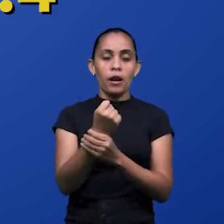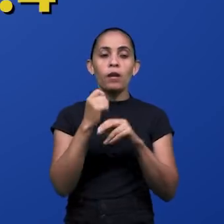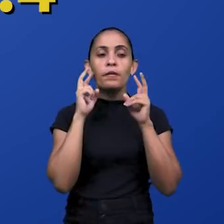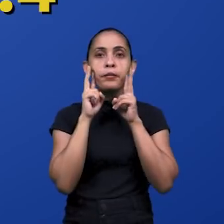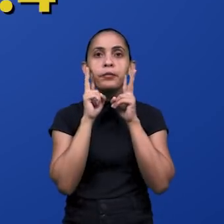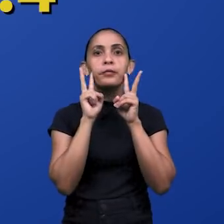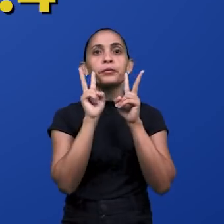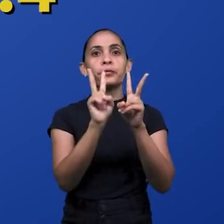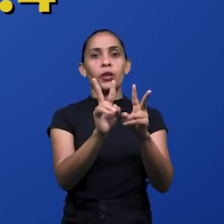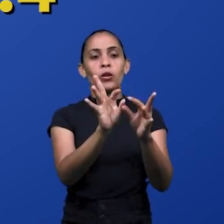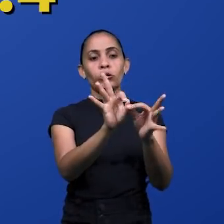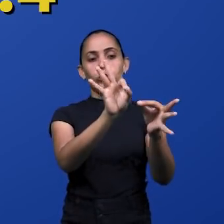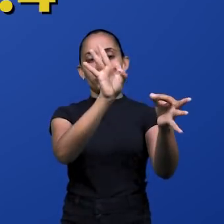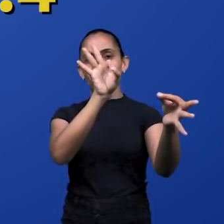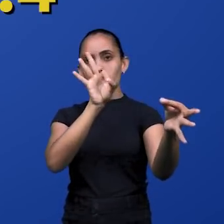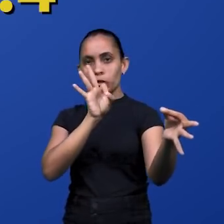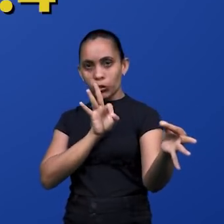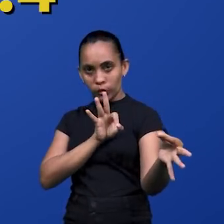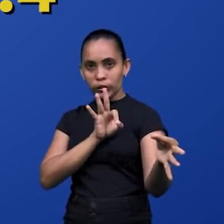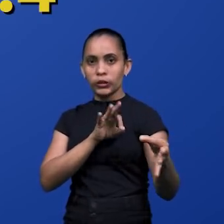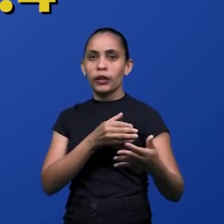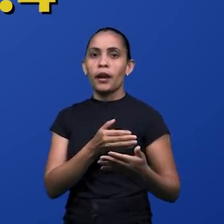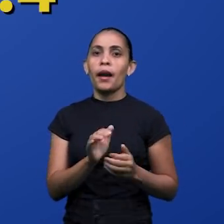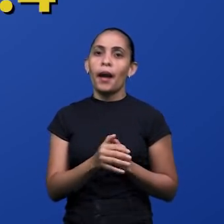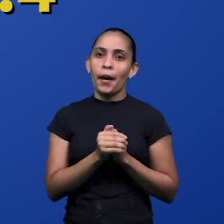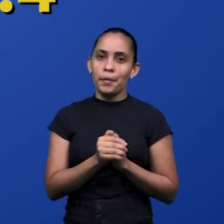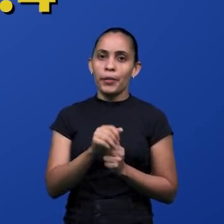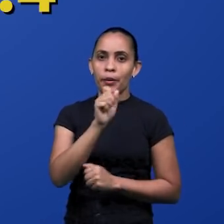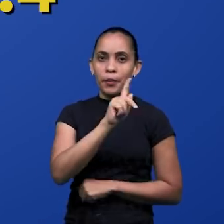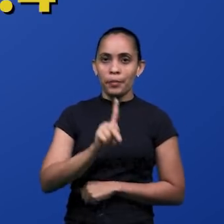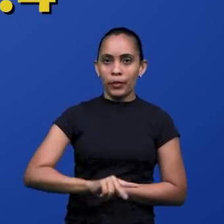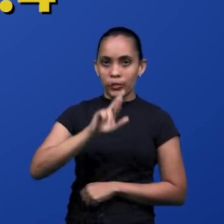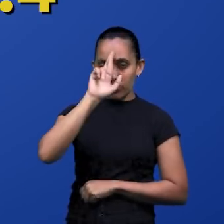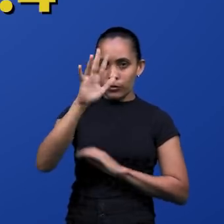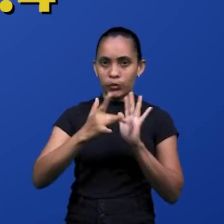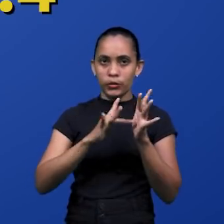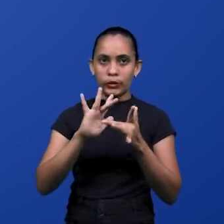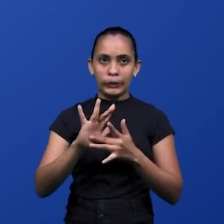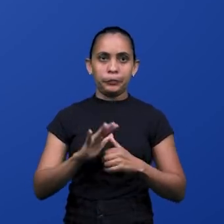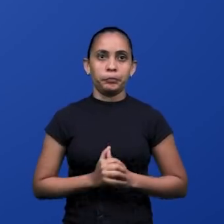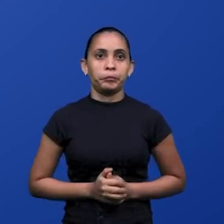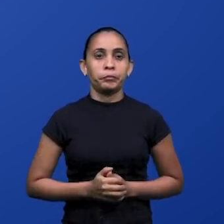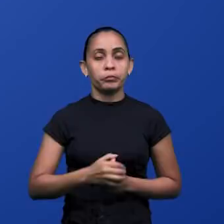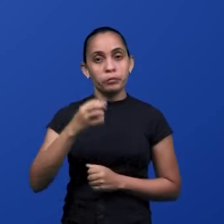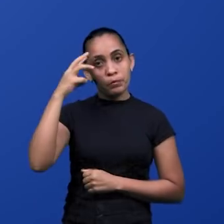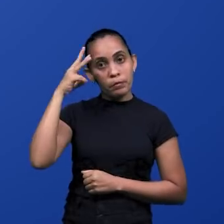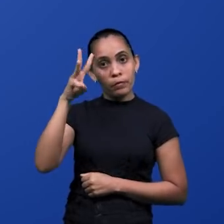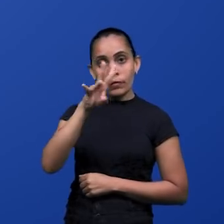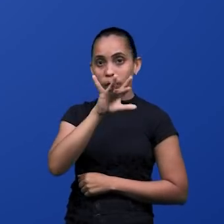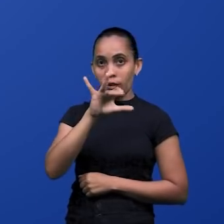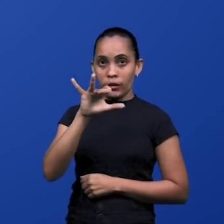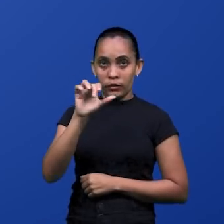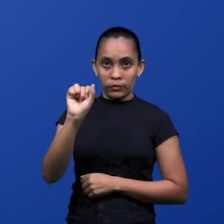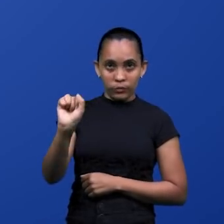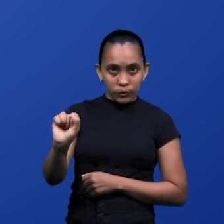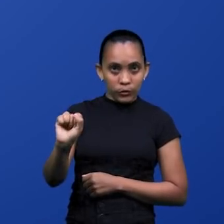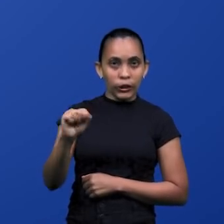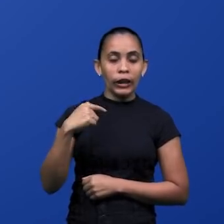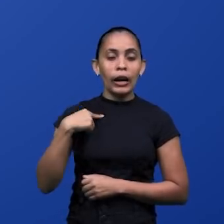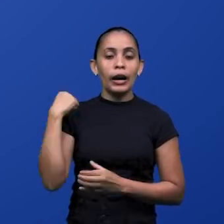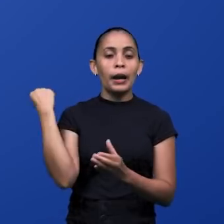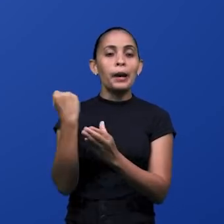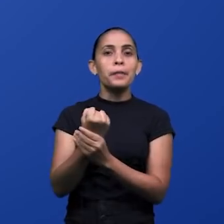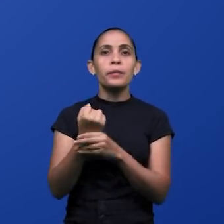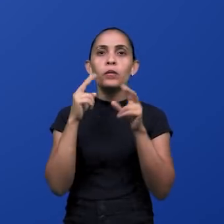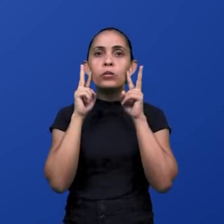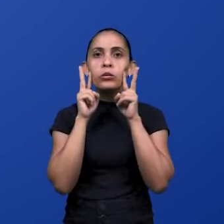aos seus olhos, e viu o lugar de longe. Amém. A paz do Senhor Jesus, irmãos. Ao terceiro dia,